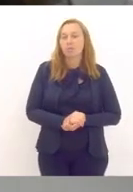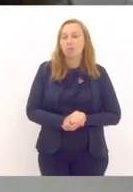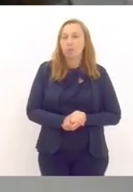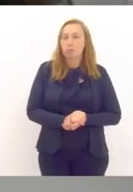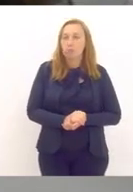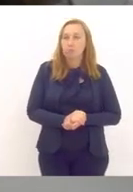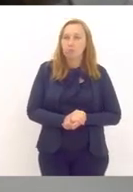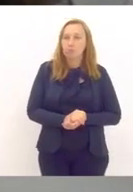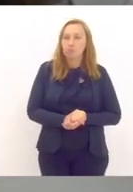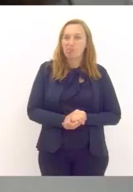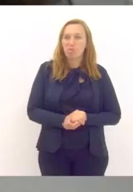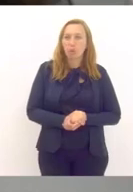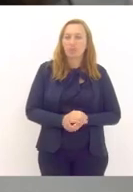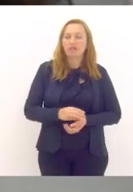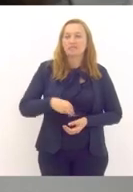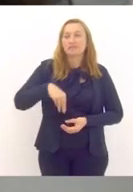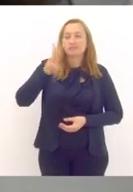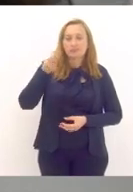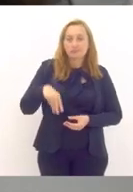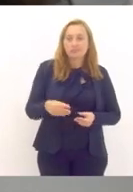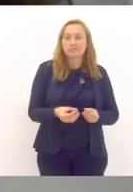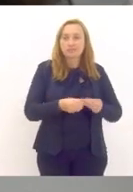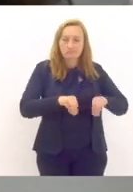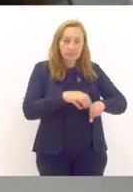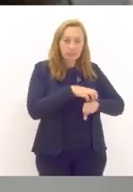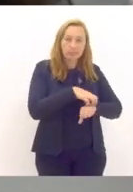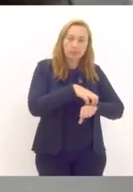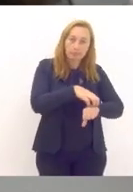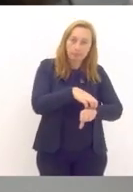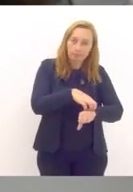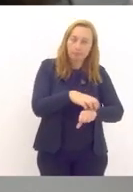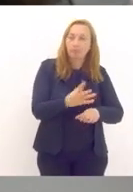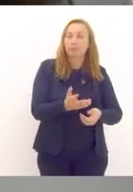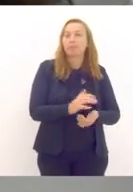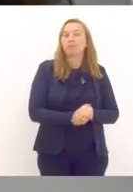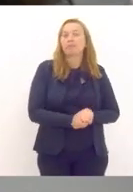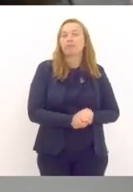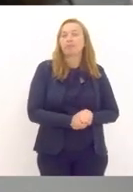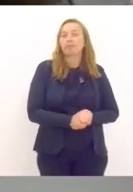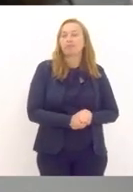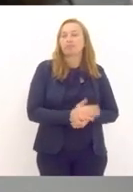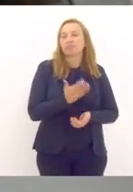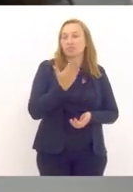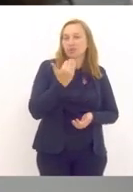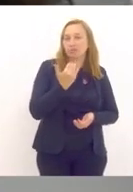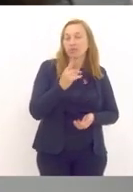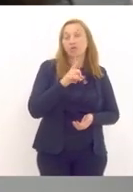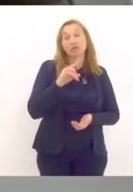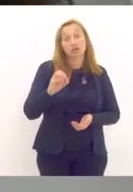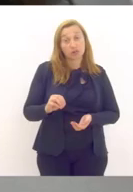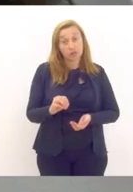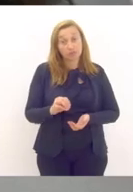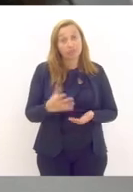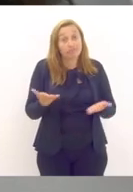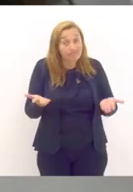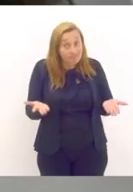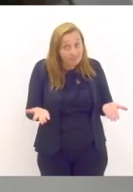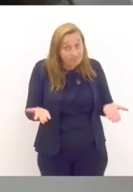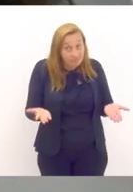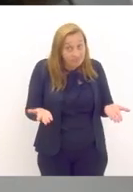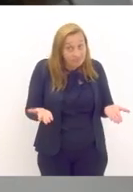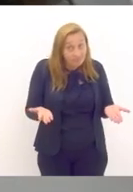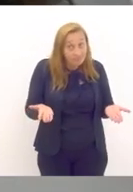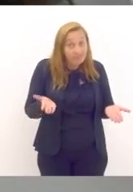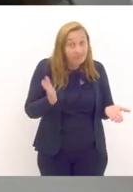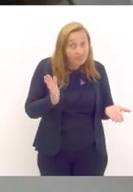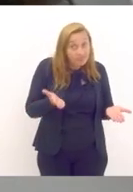Porque quem afeta o transporte de mercadoria é o diesel. E o nosso diesel era baixo. já estava com